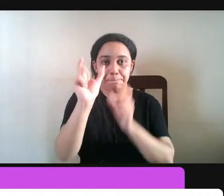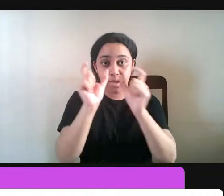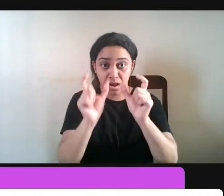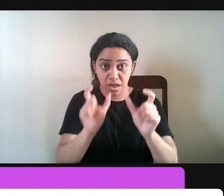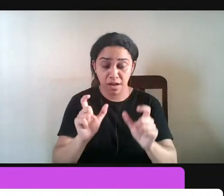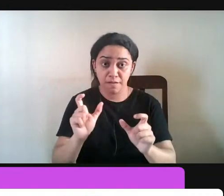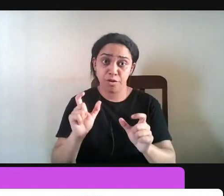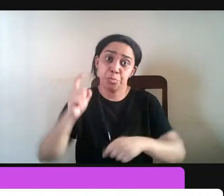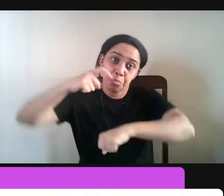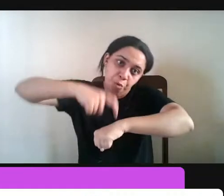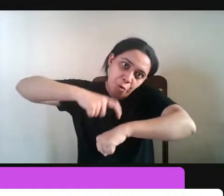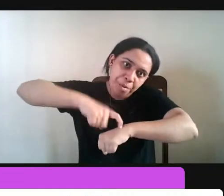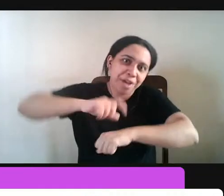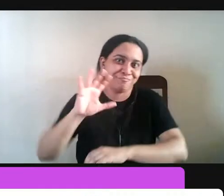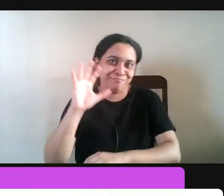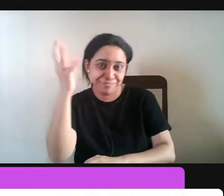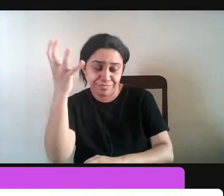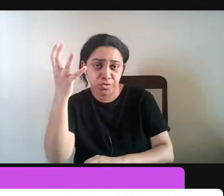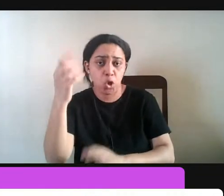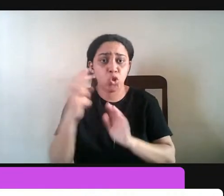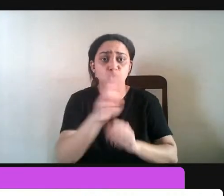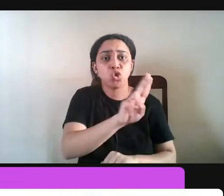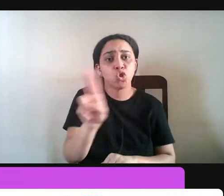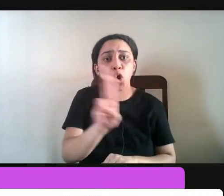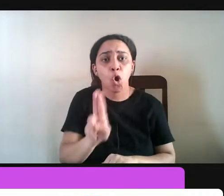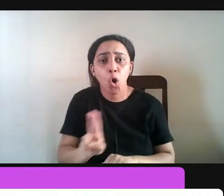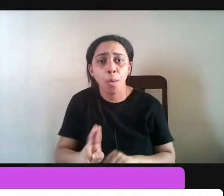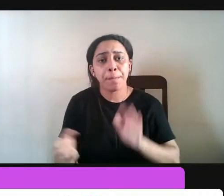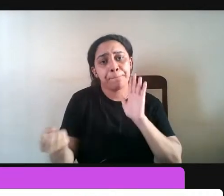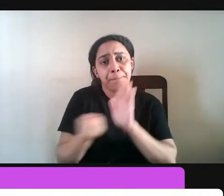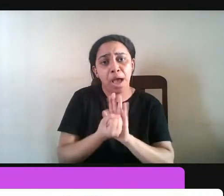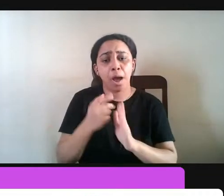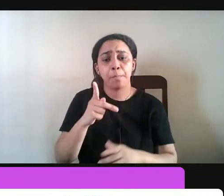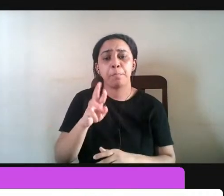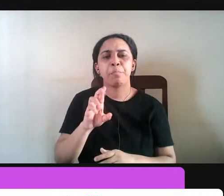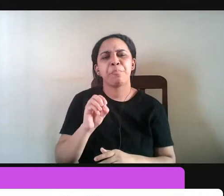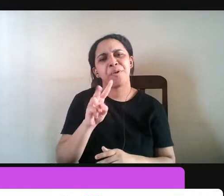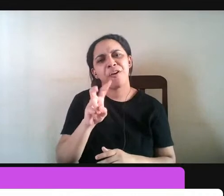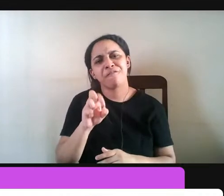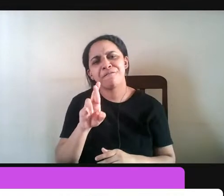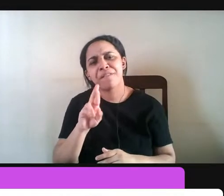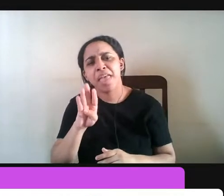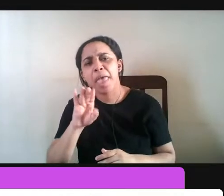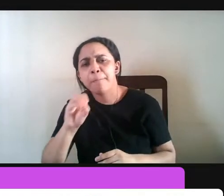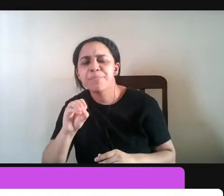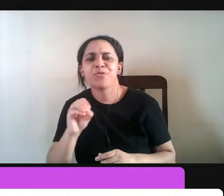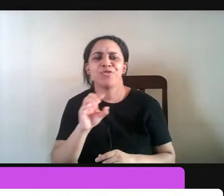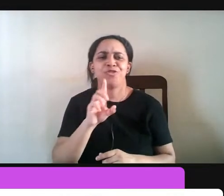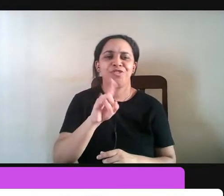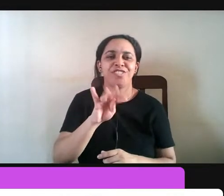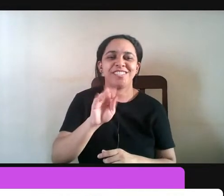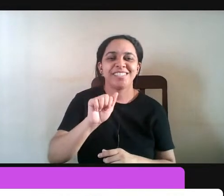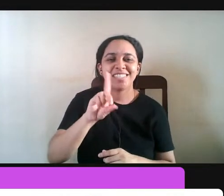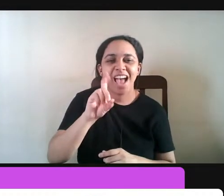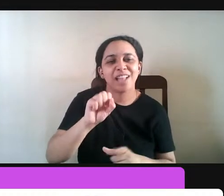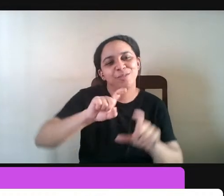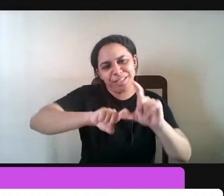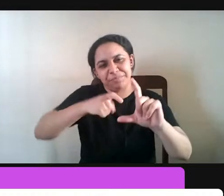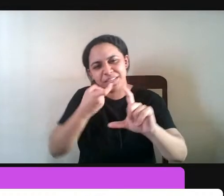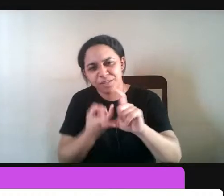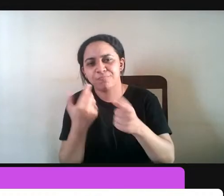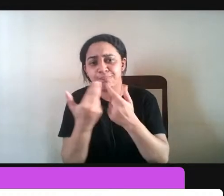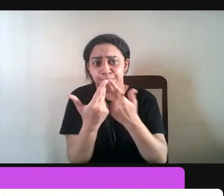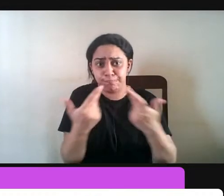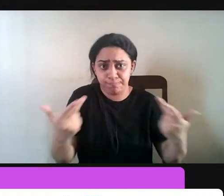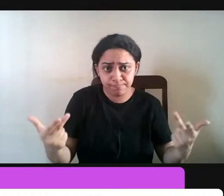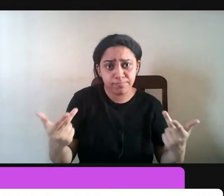situação, os nomes de marcas, os provérbios, os ditados, as palavras ocultas, circunscreve-se